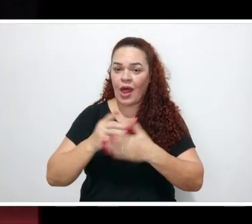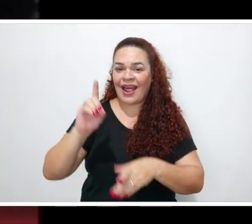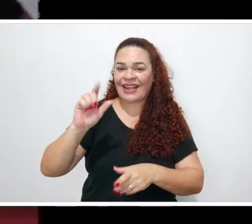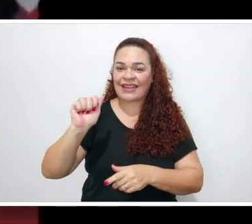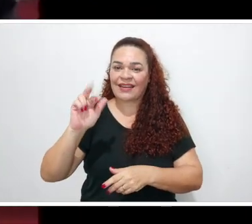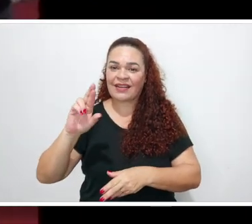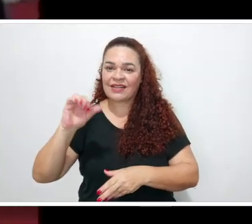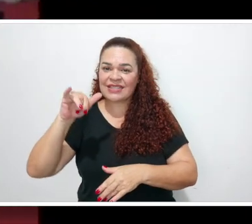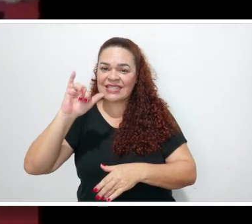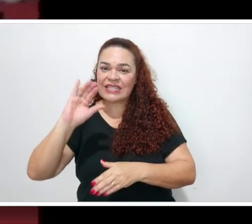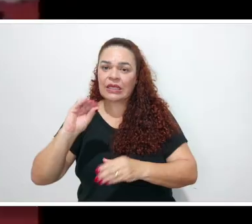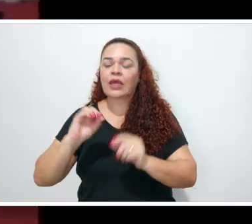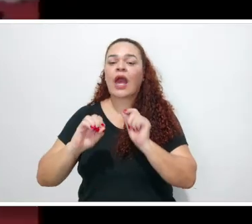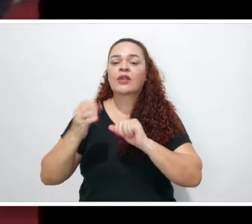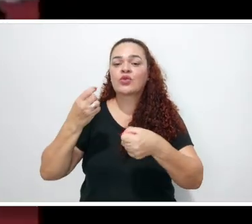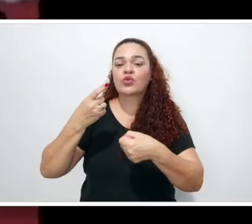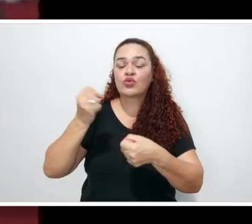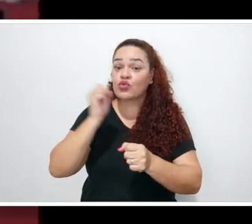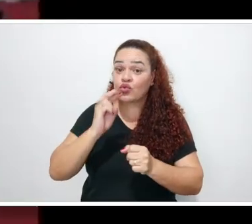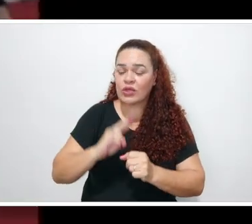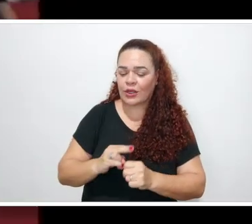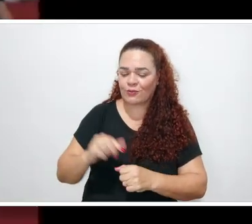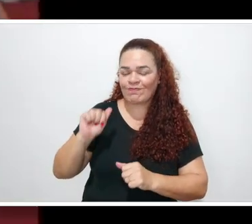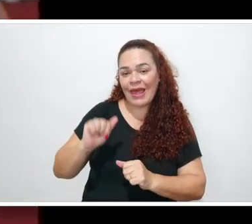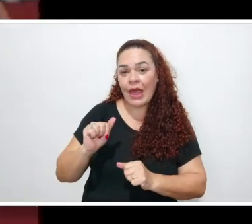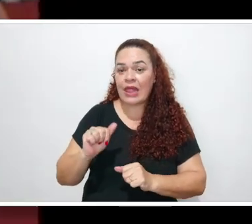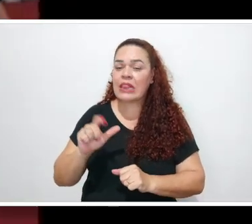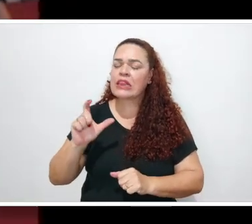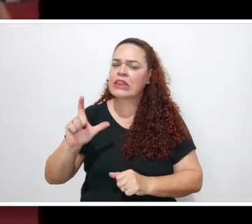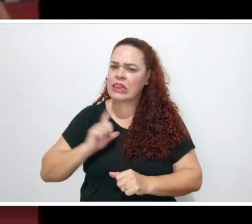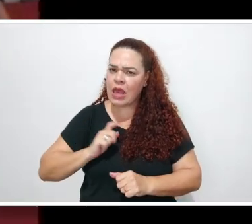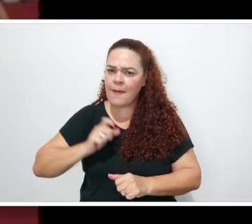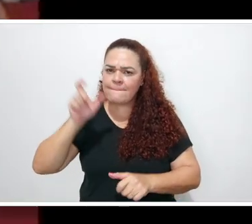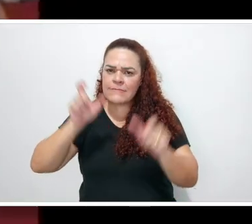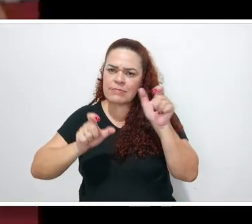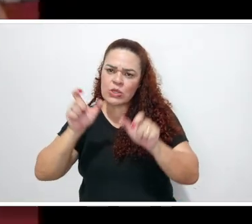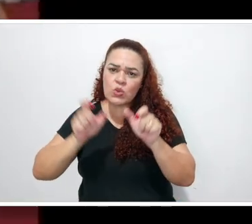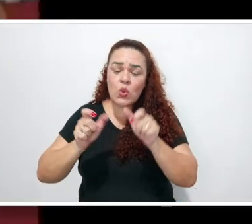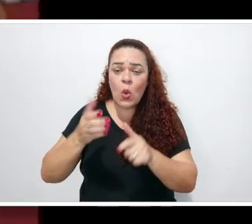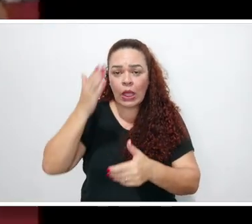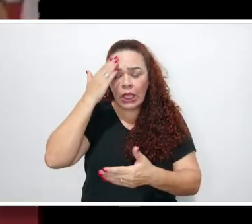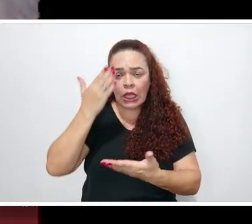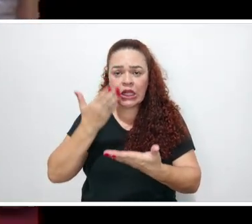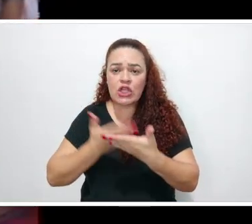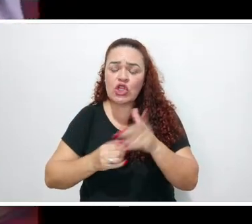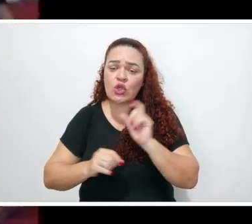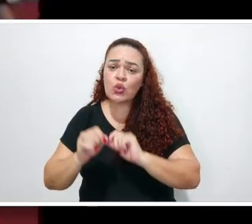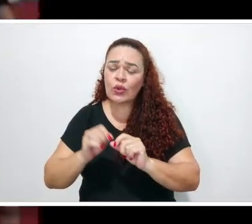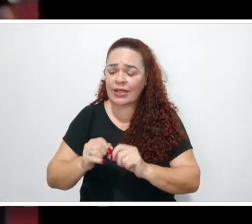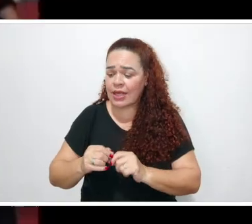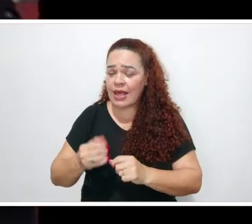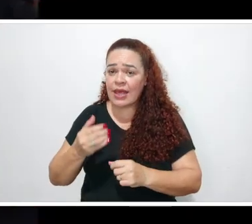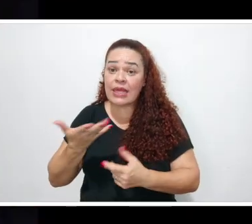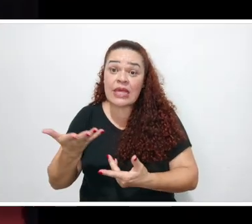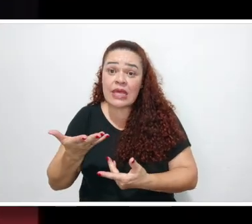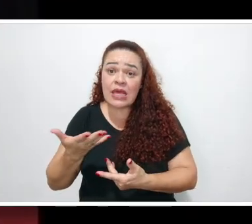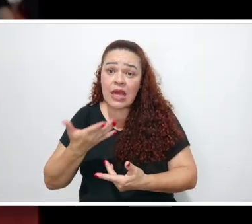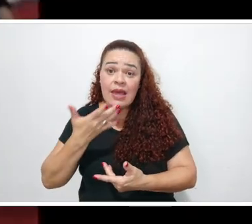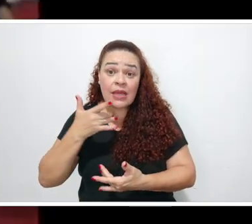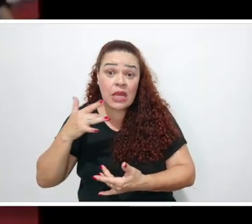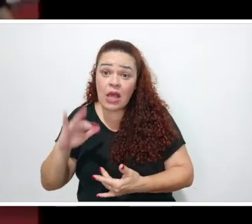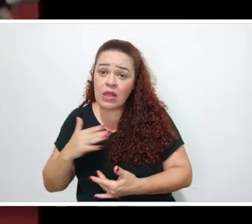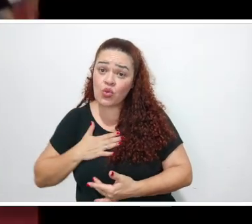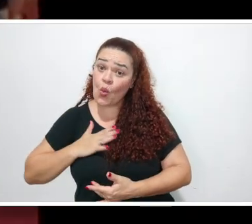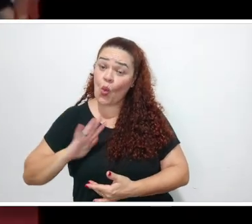que crianças tão pequenas apreciem ouvir histórias. Por aqui, quando eu me sento com um livro, algumas